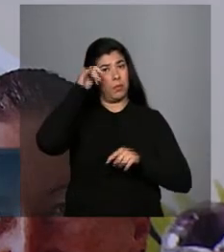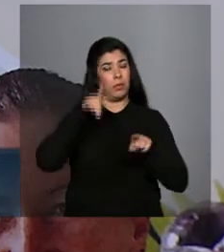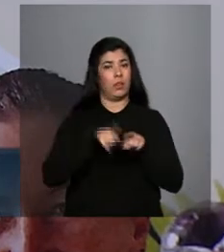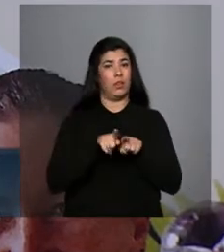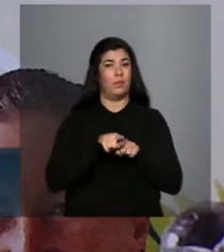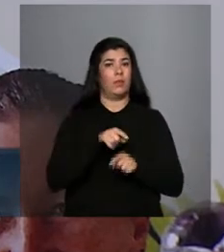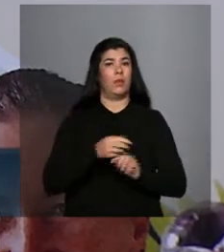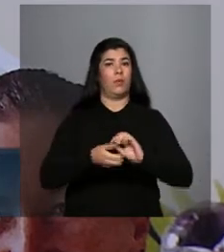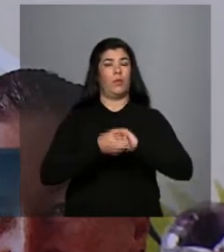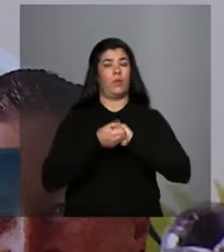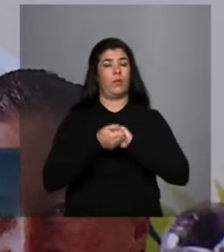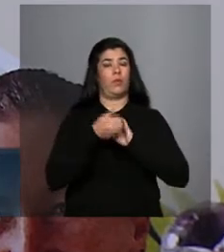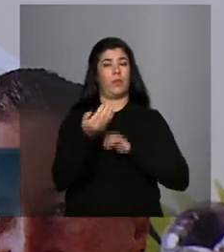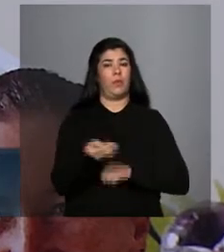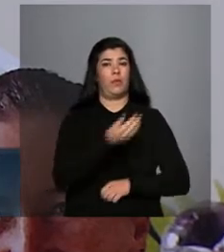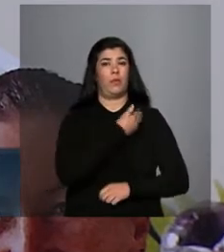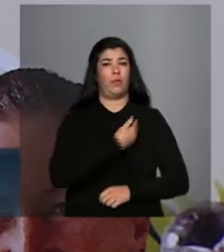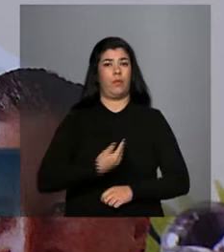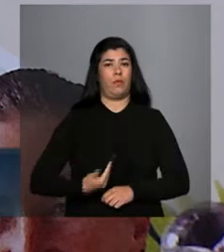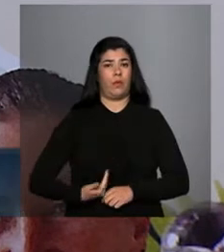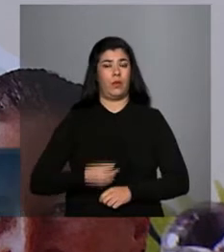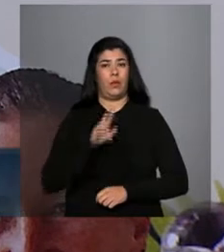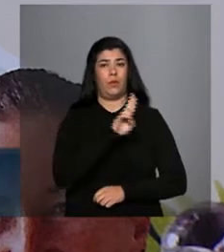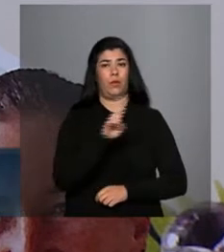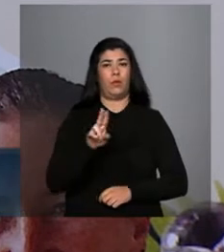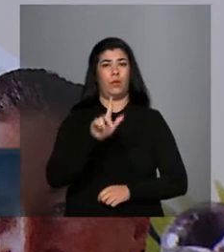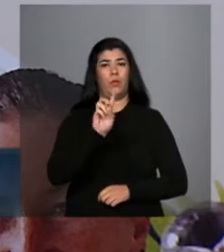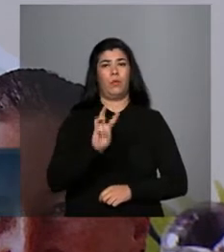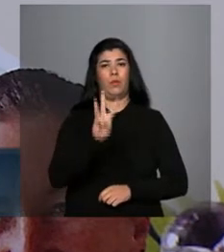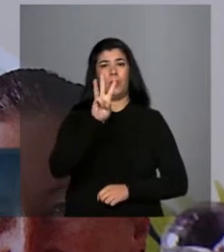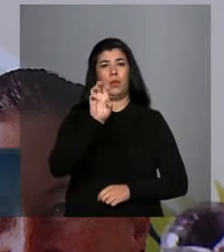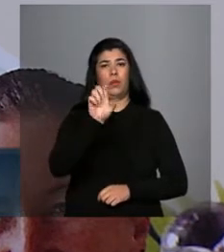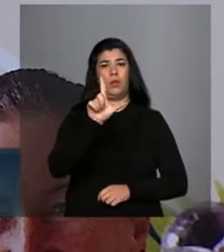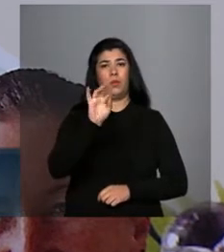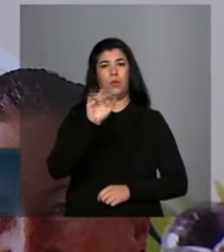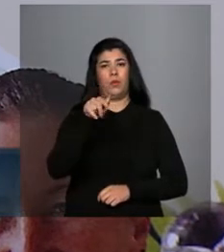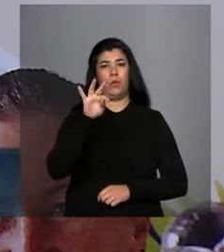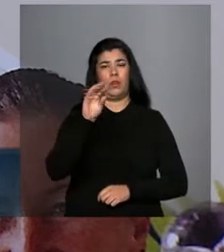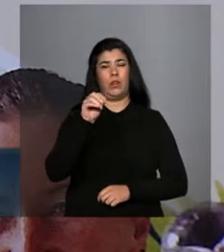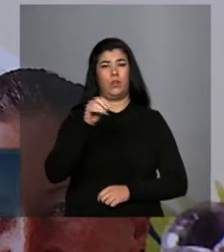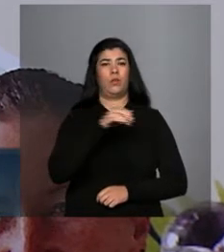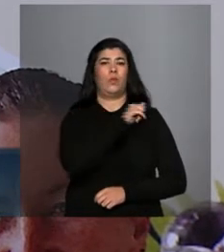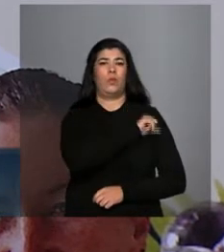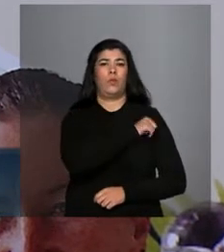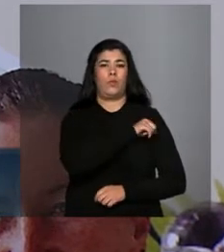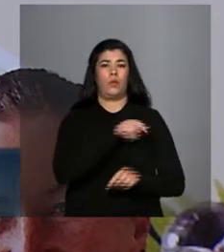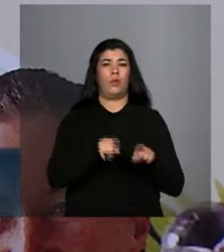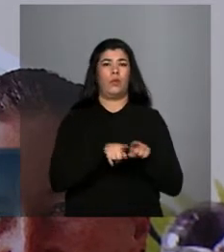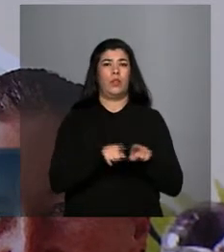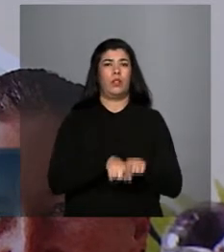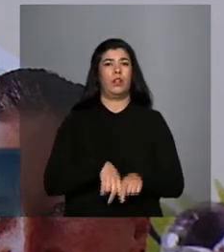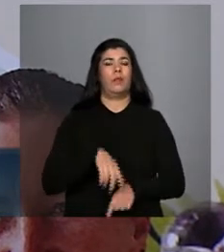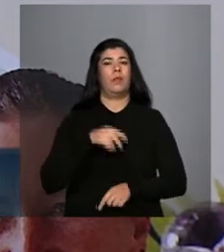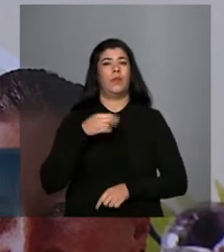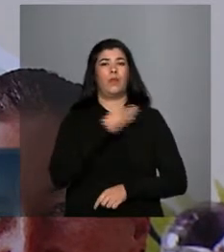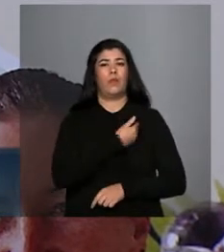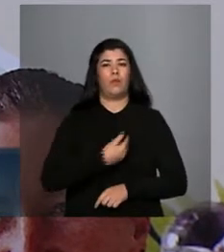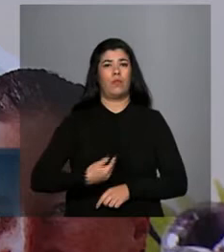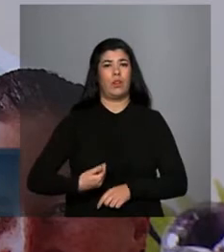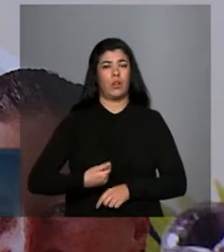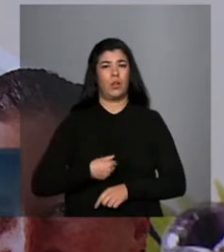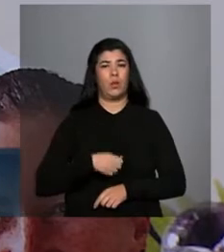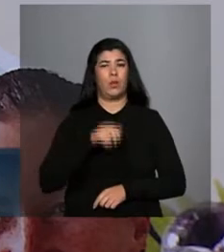governador Wellington Dias, do Piauí, o governador Tião Viana, do Acre, os senadores